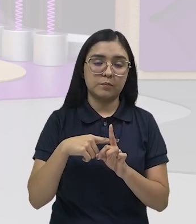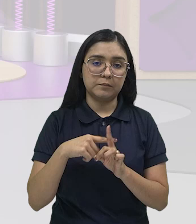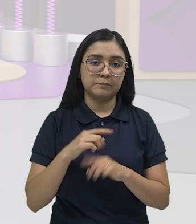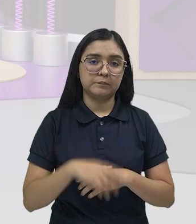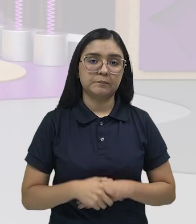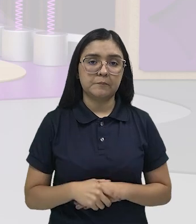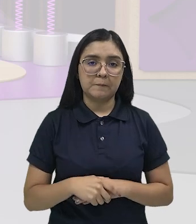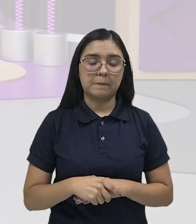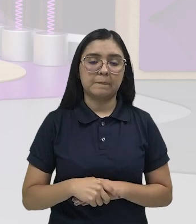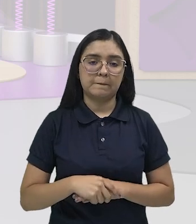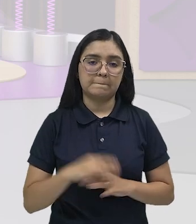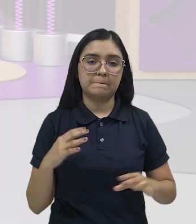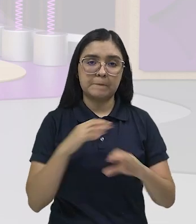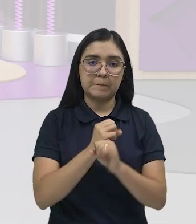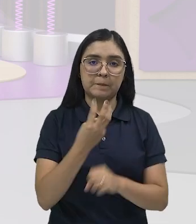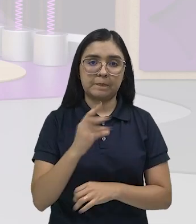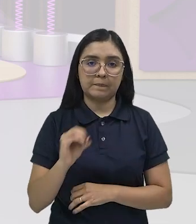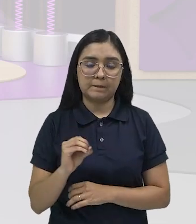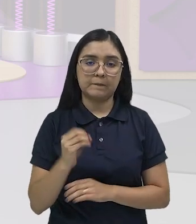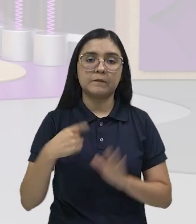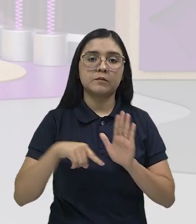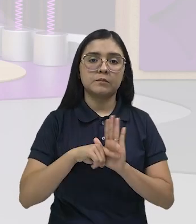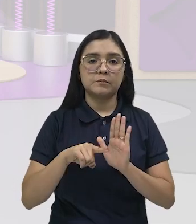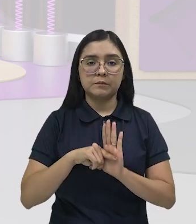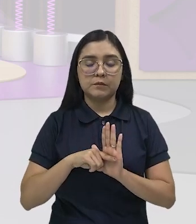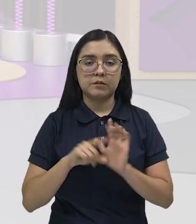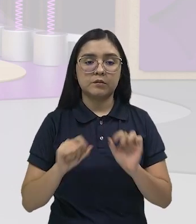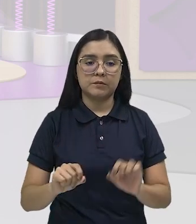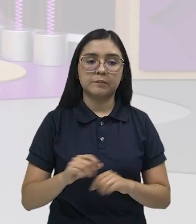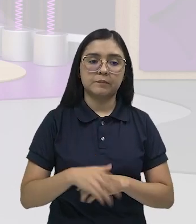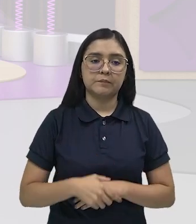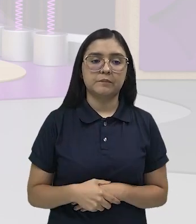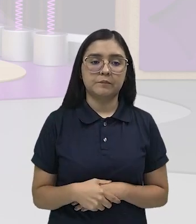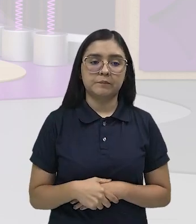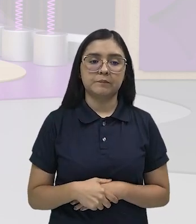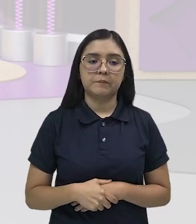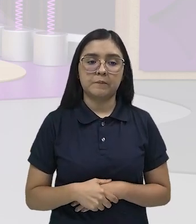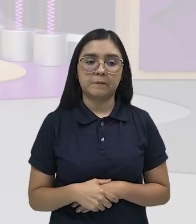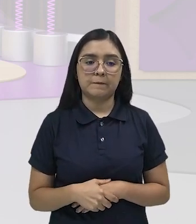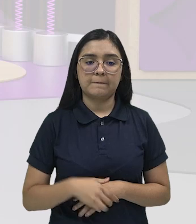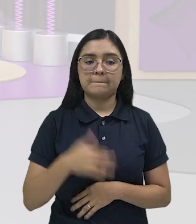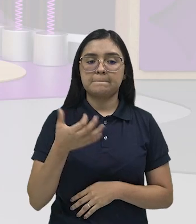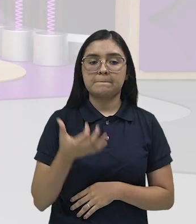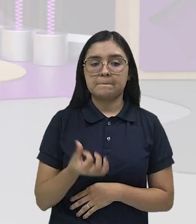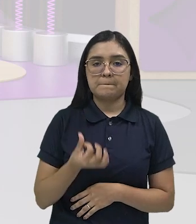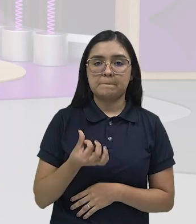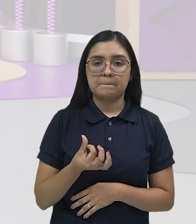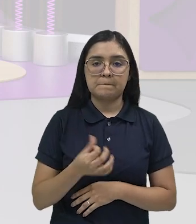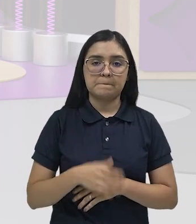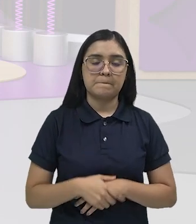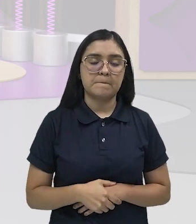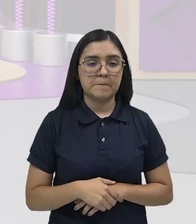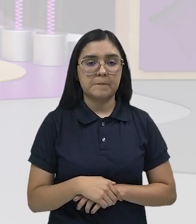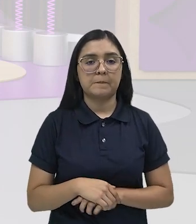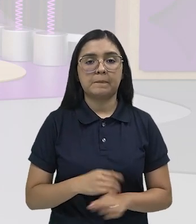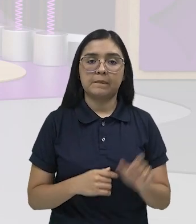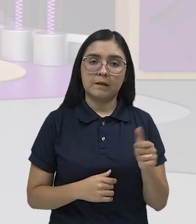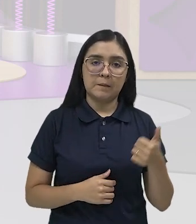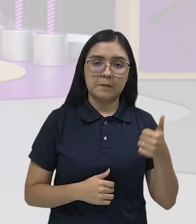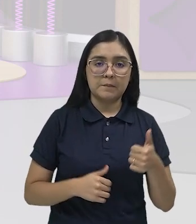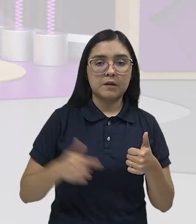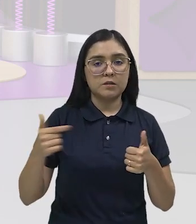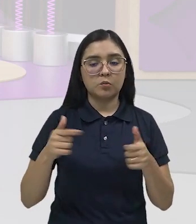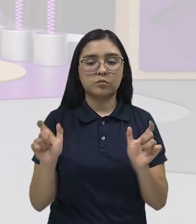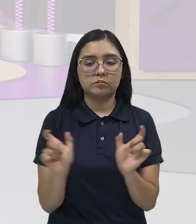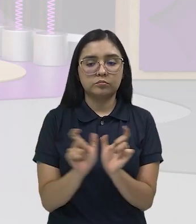2, dava 30, e a subtração entre eles dava 6. Juntando a primeira equação com a